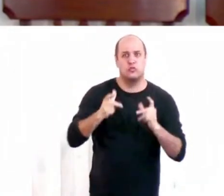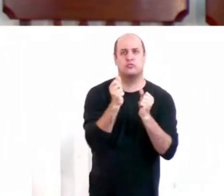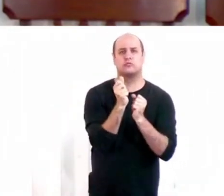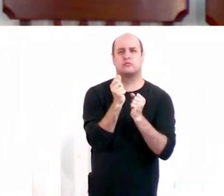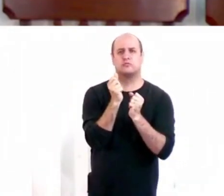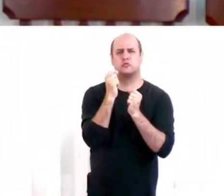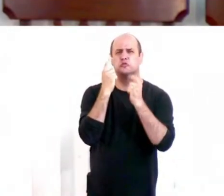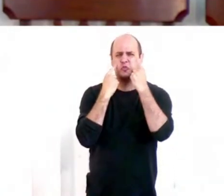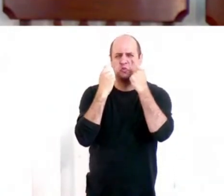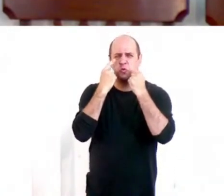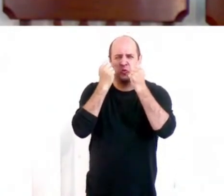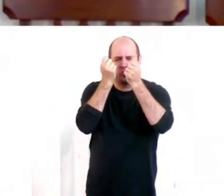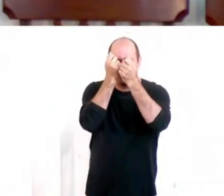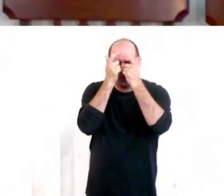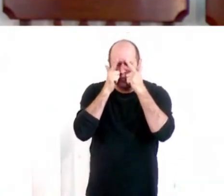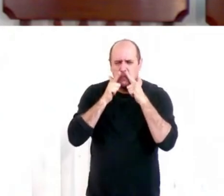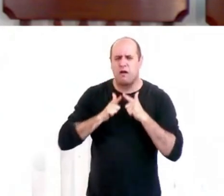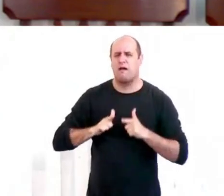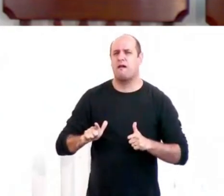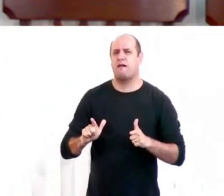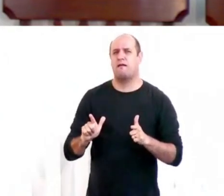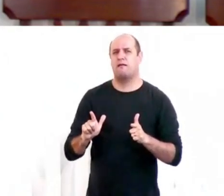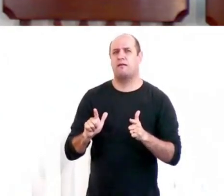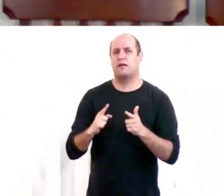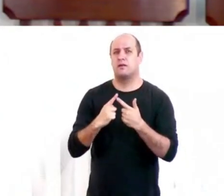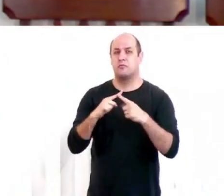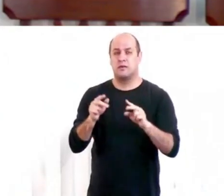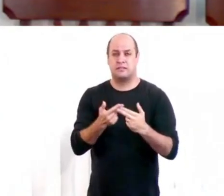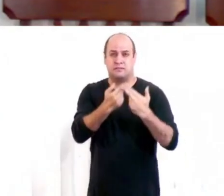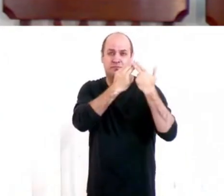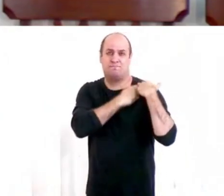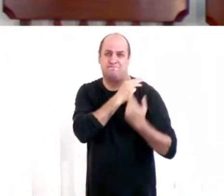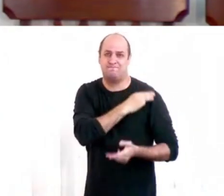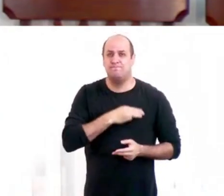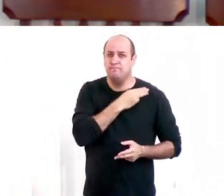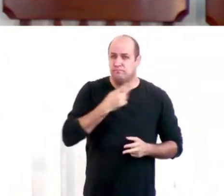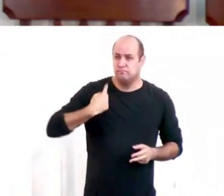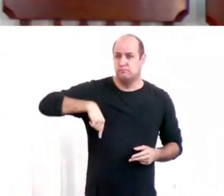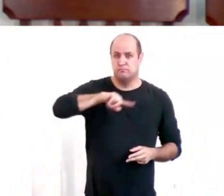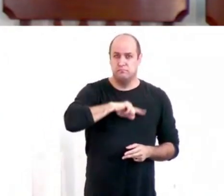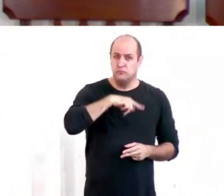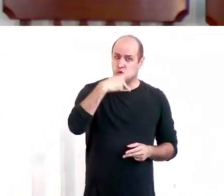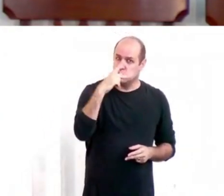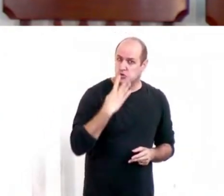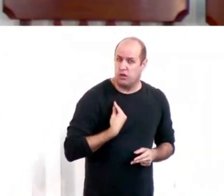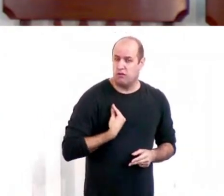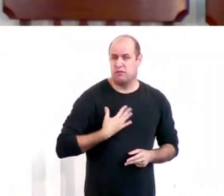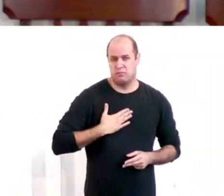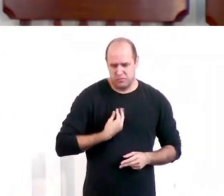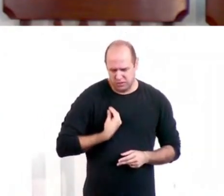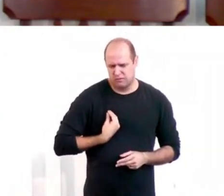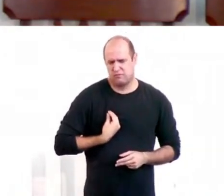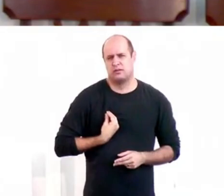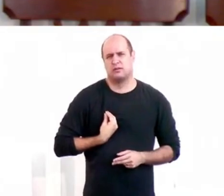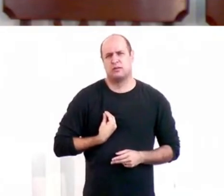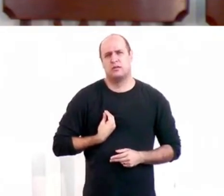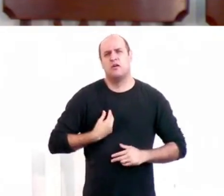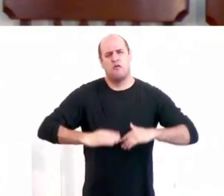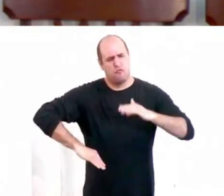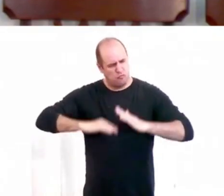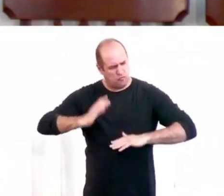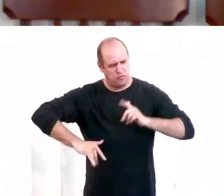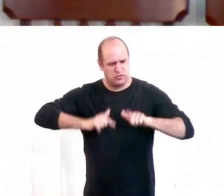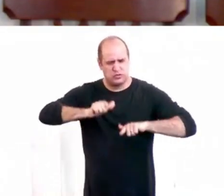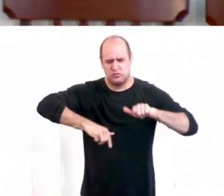olhos. Mas o papel e a missão que Ele deu para a igreja, para a sua vida, é completar essa obra que começou em